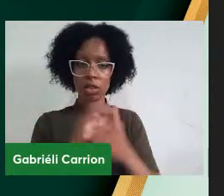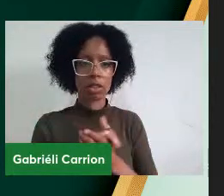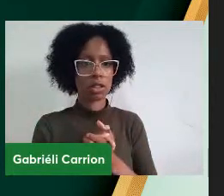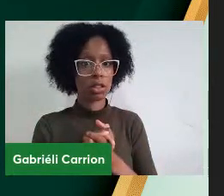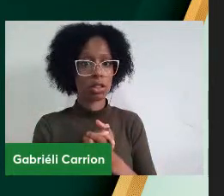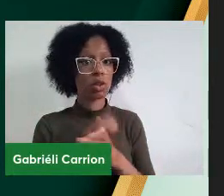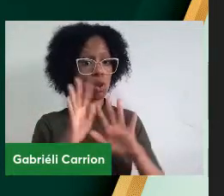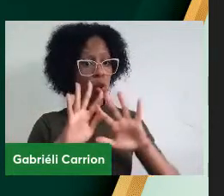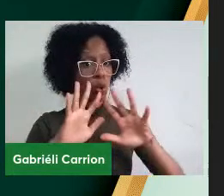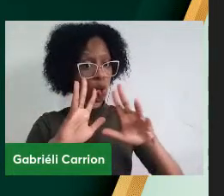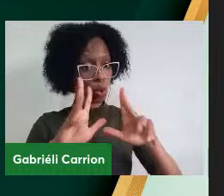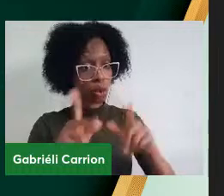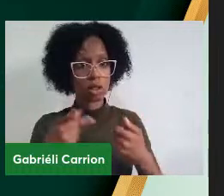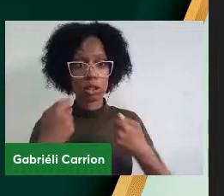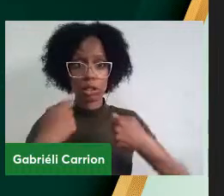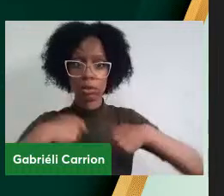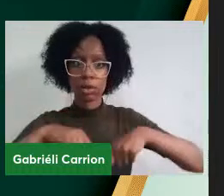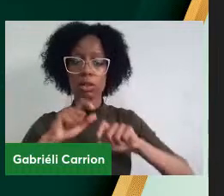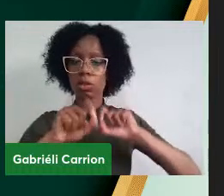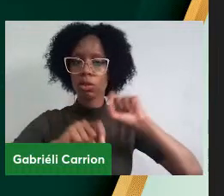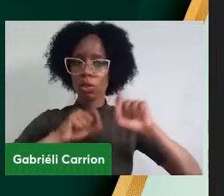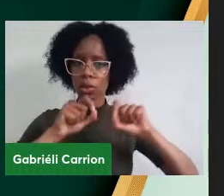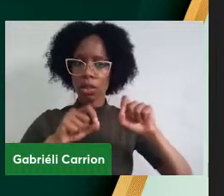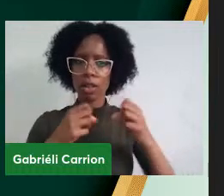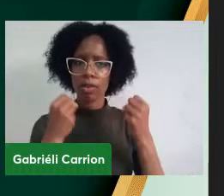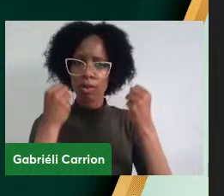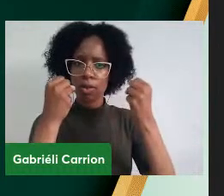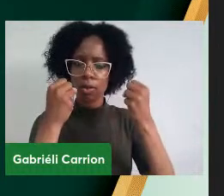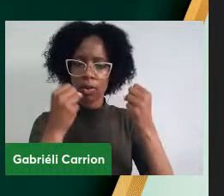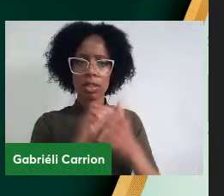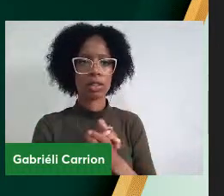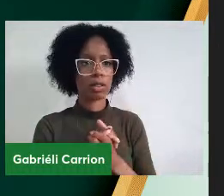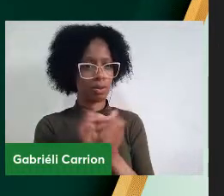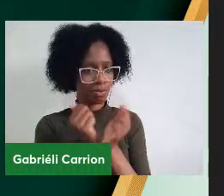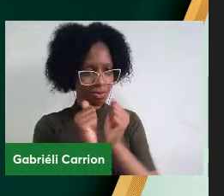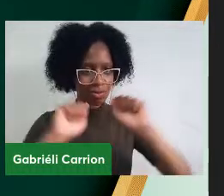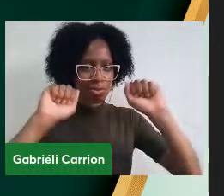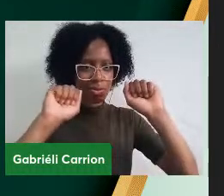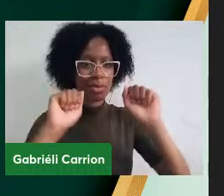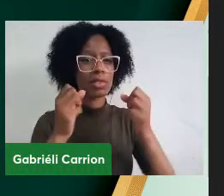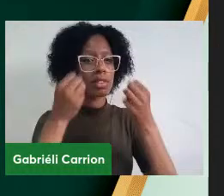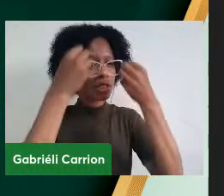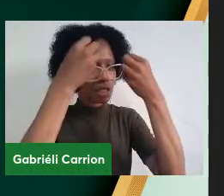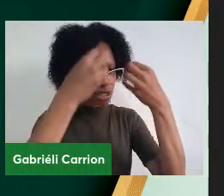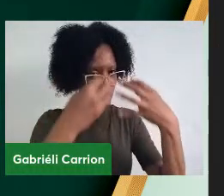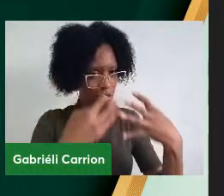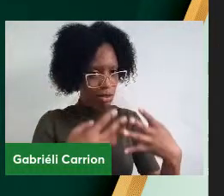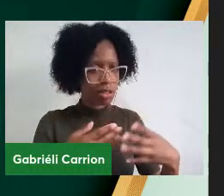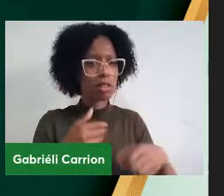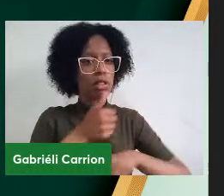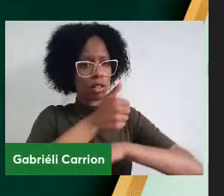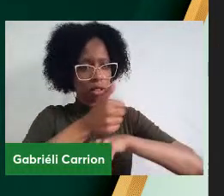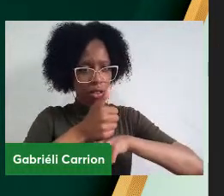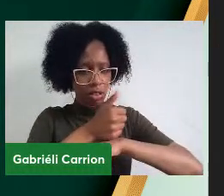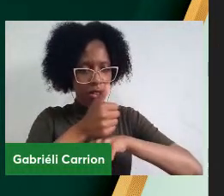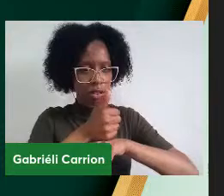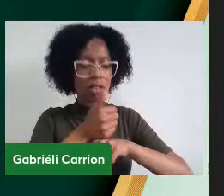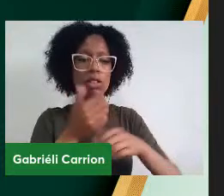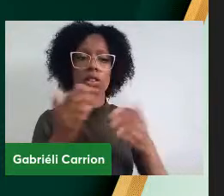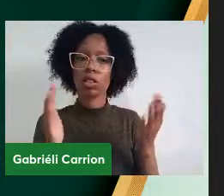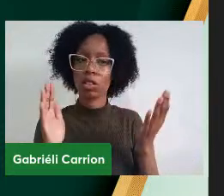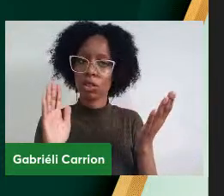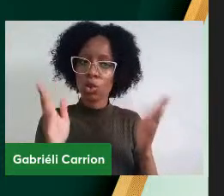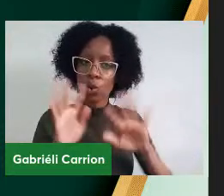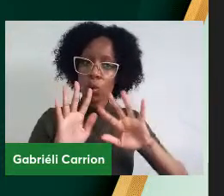tem virtude acaba por ser escravo. Então, eu acredito que esses três profissionais, que em segundos vão colar grau,